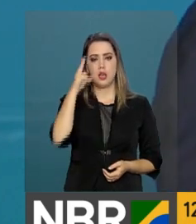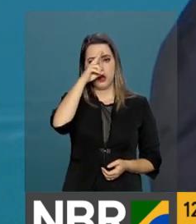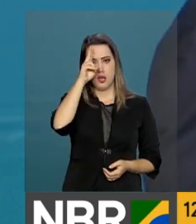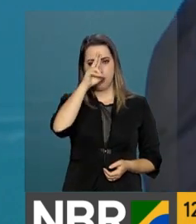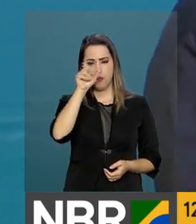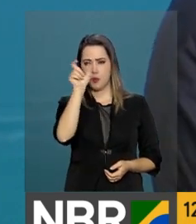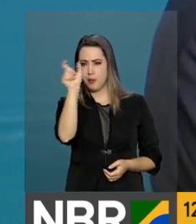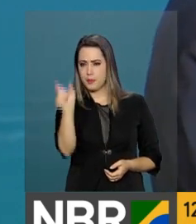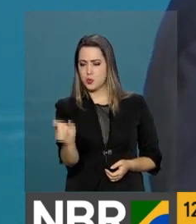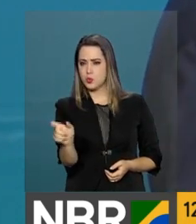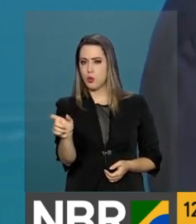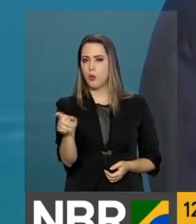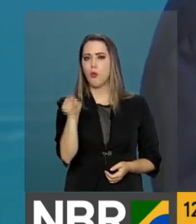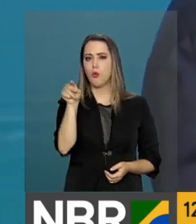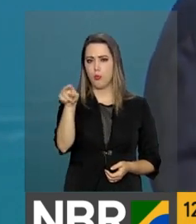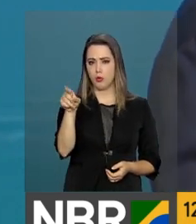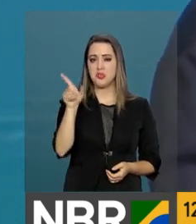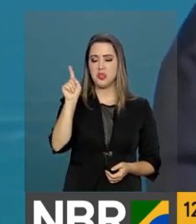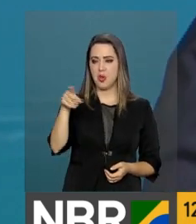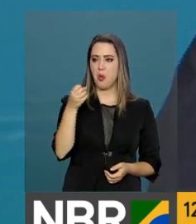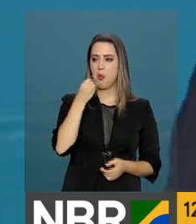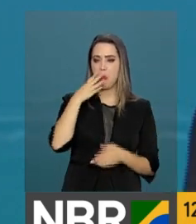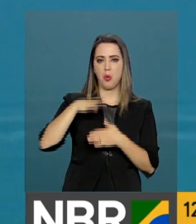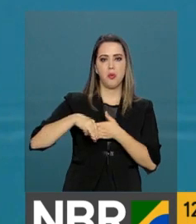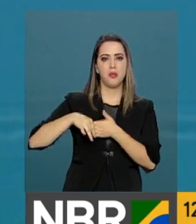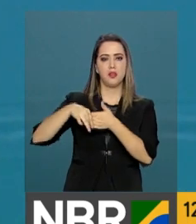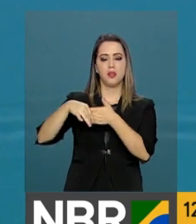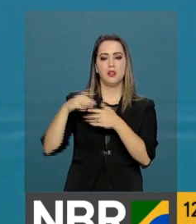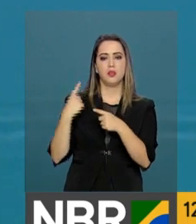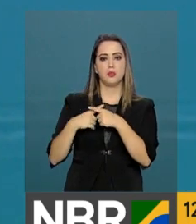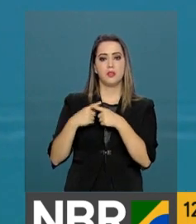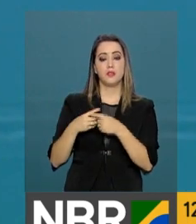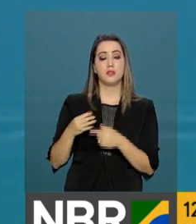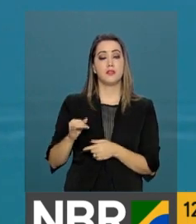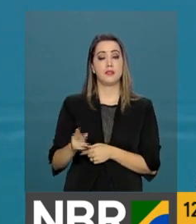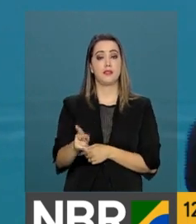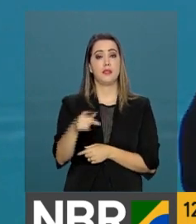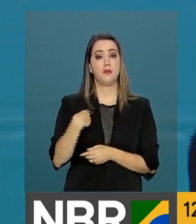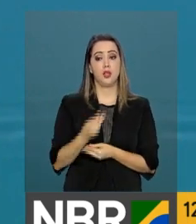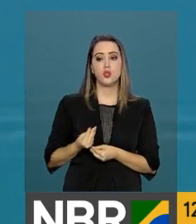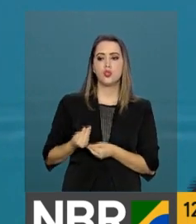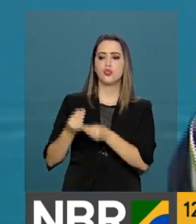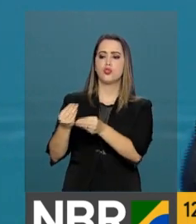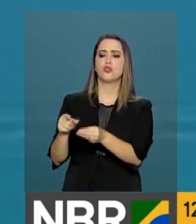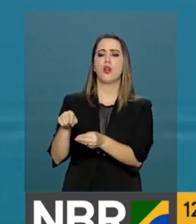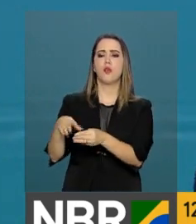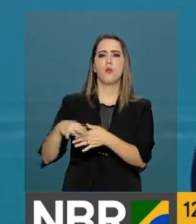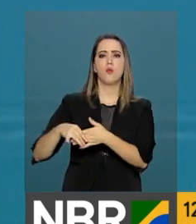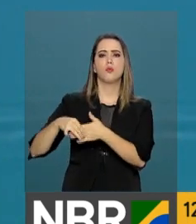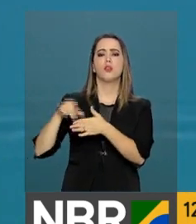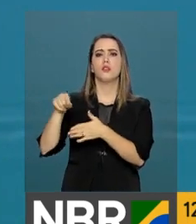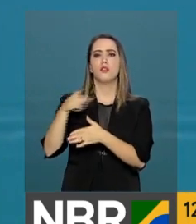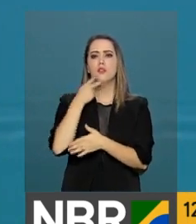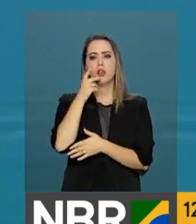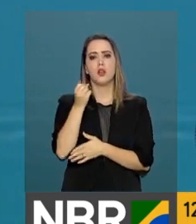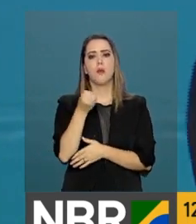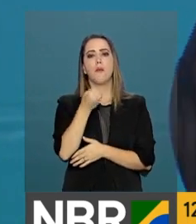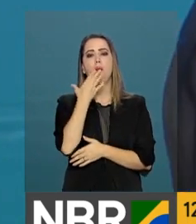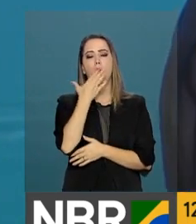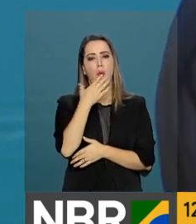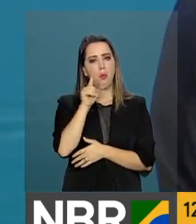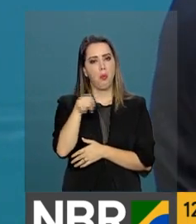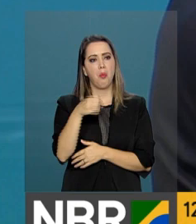o Joukowsky é um grande líder, porque toda vez que a gente dá uma coisa, ele diz, olha, está ótimo, muito obrigado, parabéns, mas tem